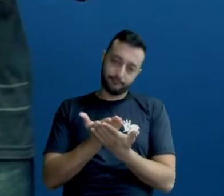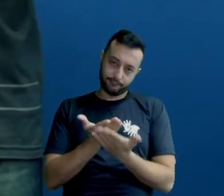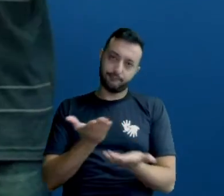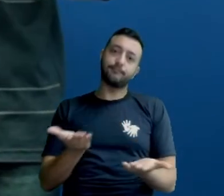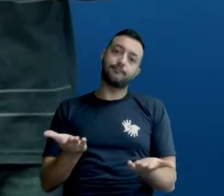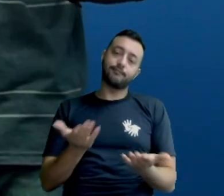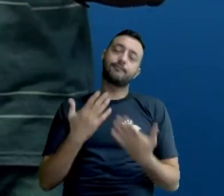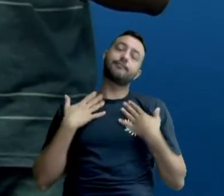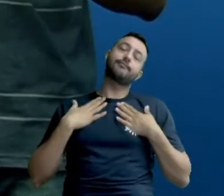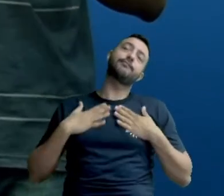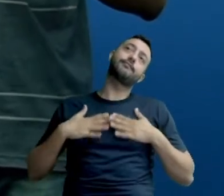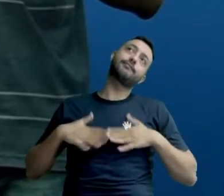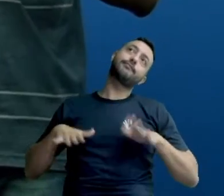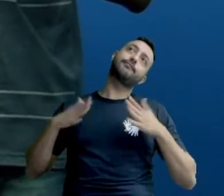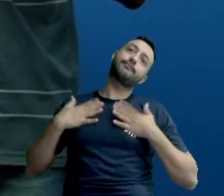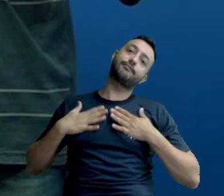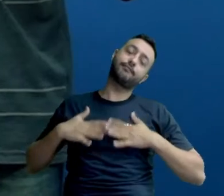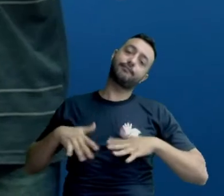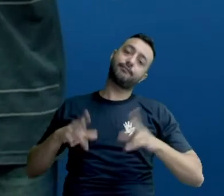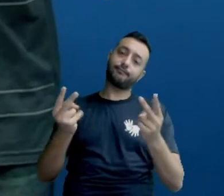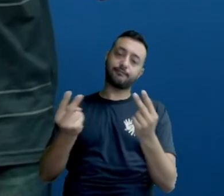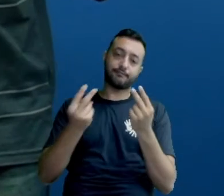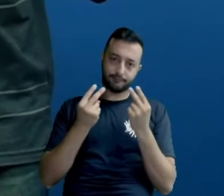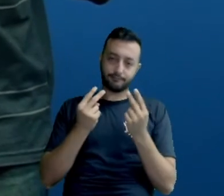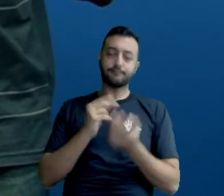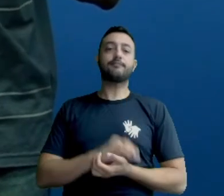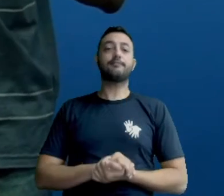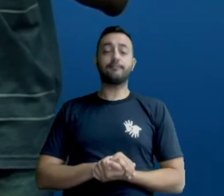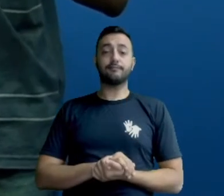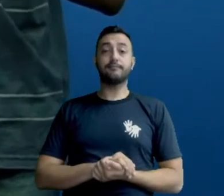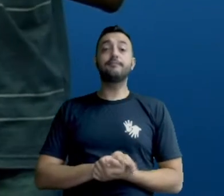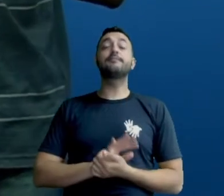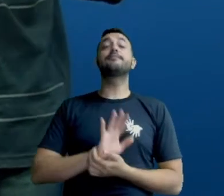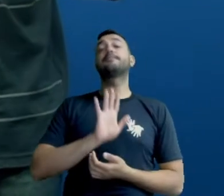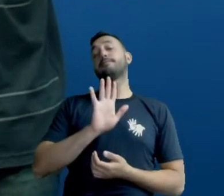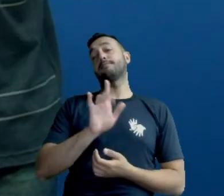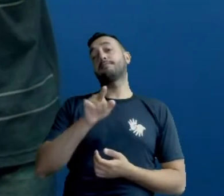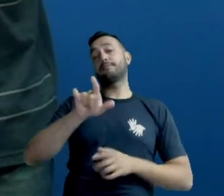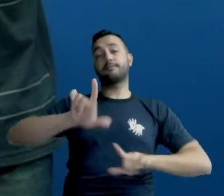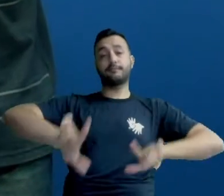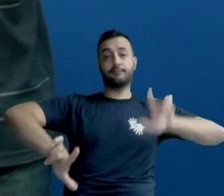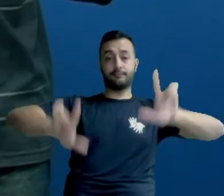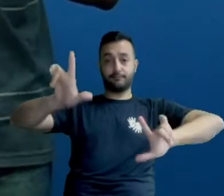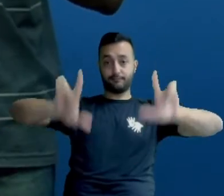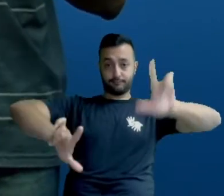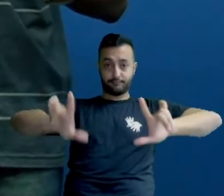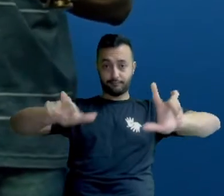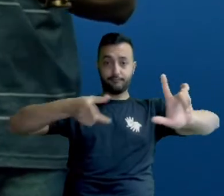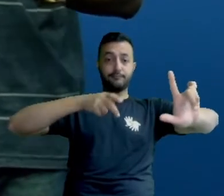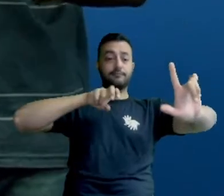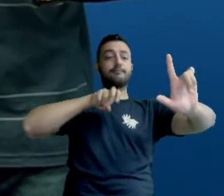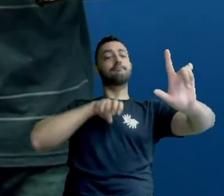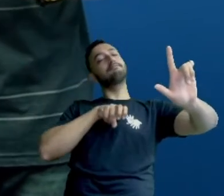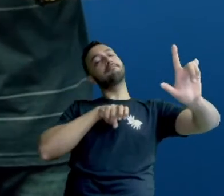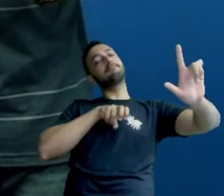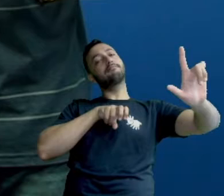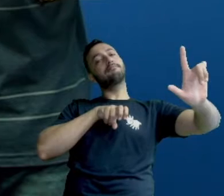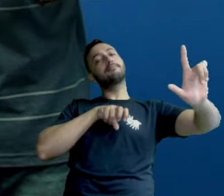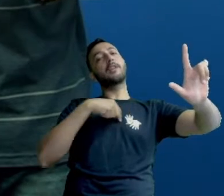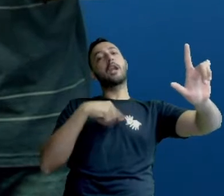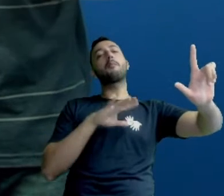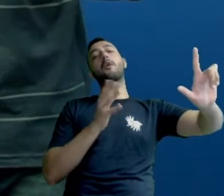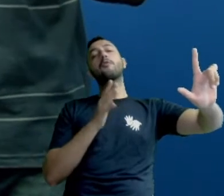né? Relaxando. Em relação à sua TV, você está em movimento ou está em